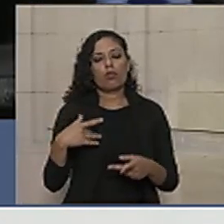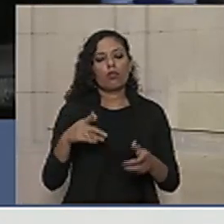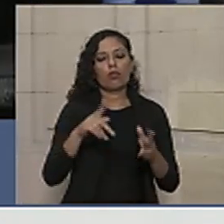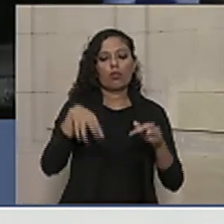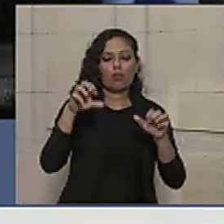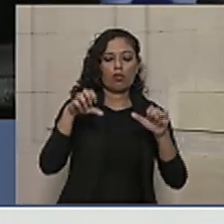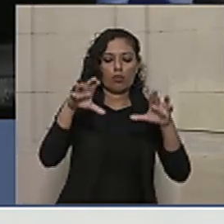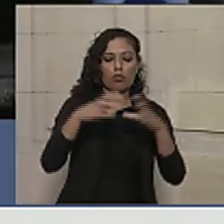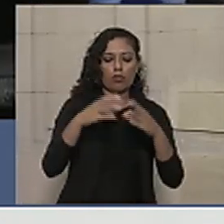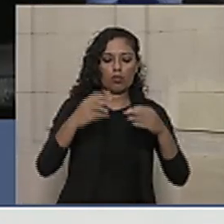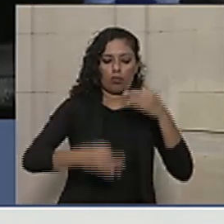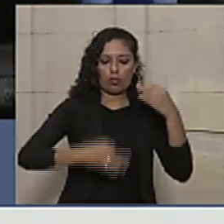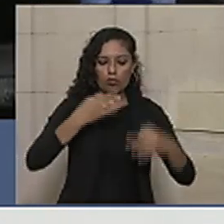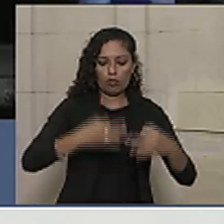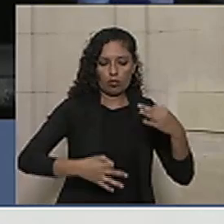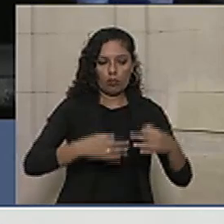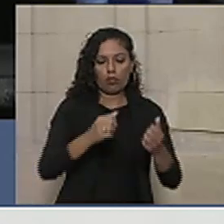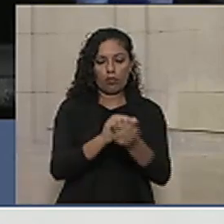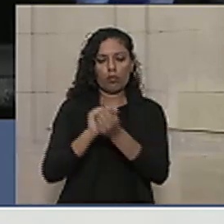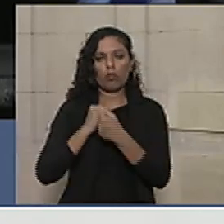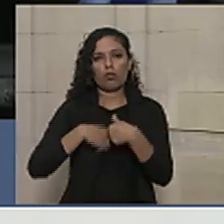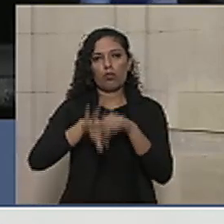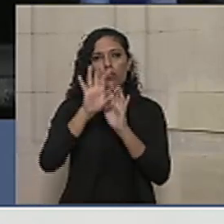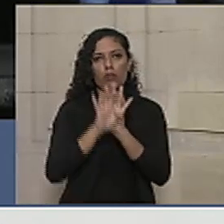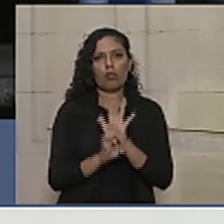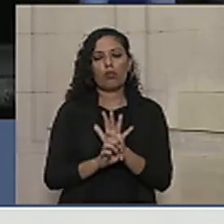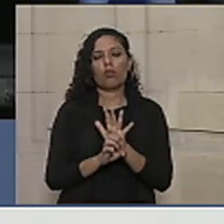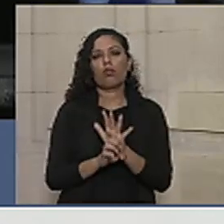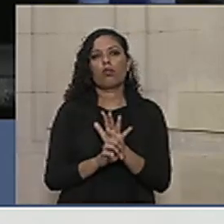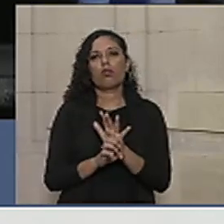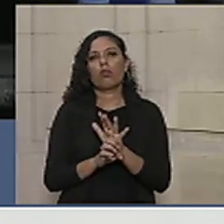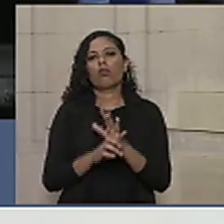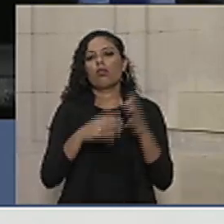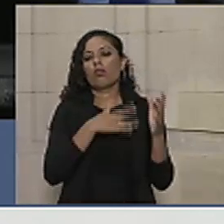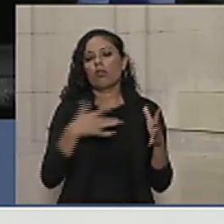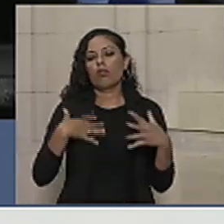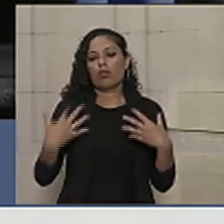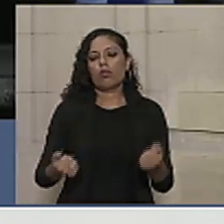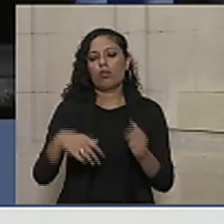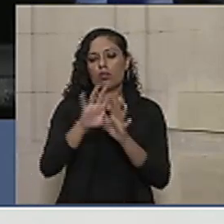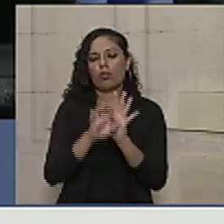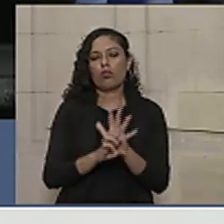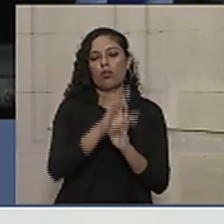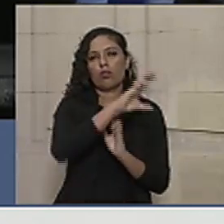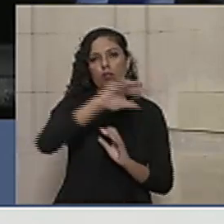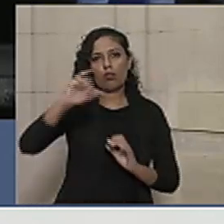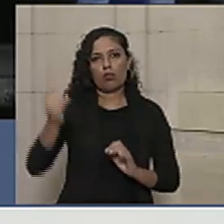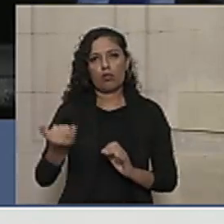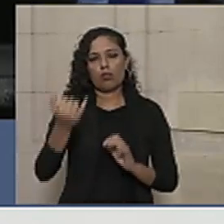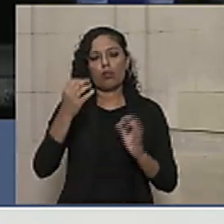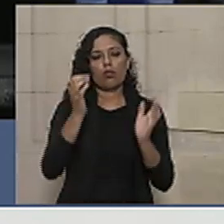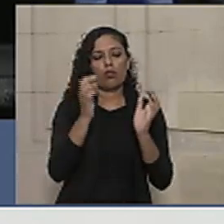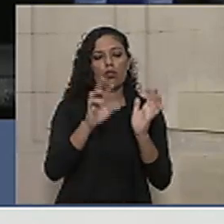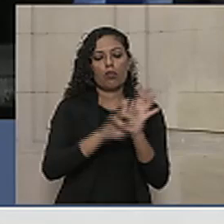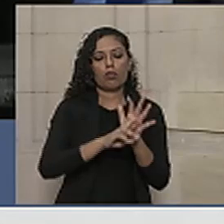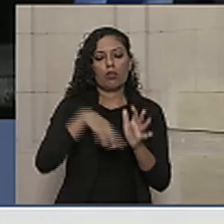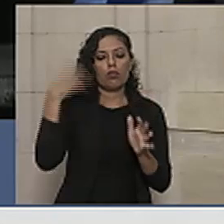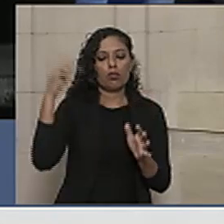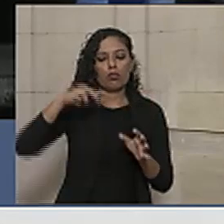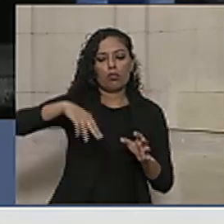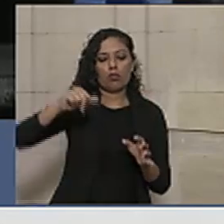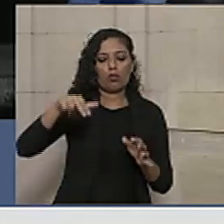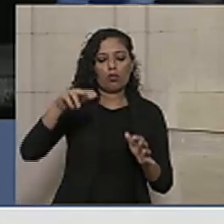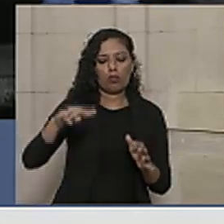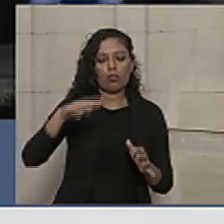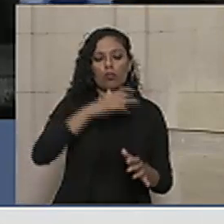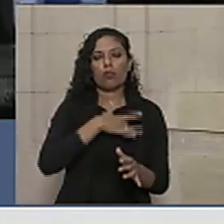das comissões de Constituição e Justiça pela Juridicidade com emenda. Saúde favorável com a emenda da CCJ. Relatores, deputado Carlos Mink e Valdeci